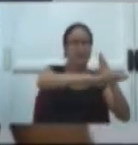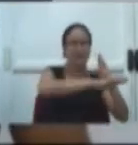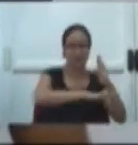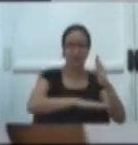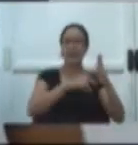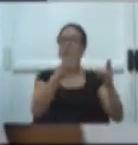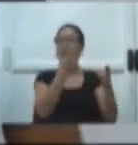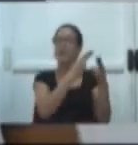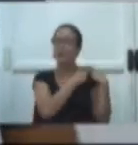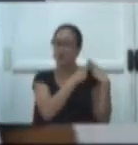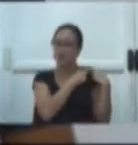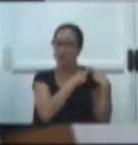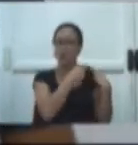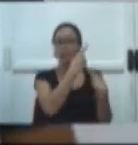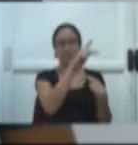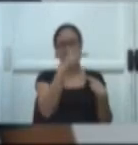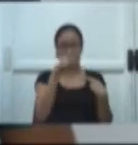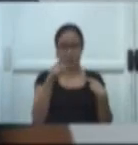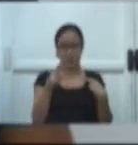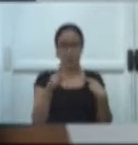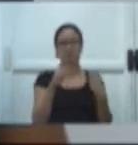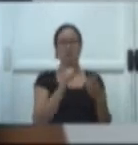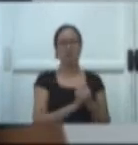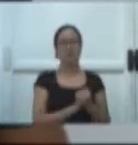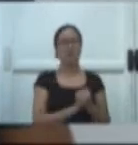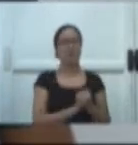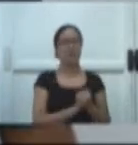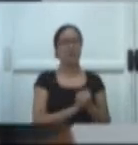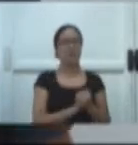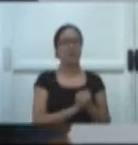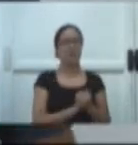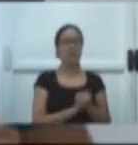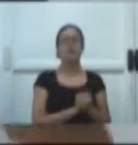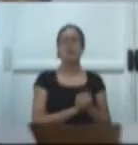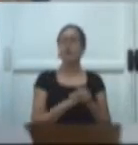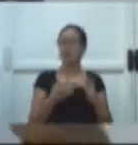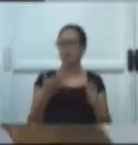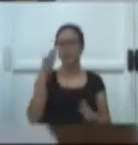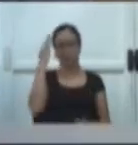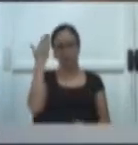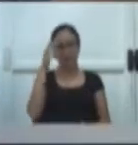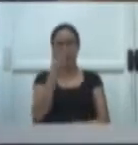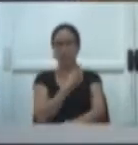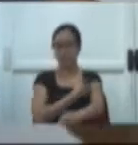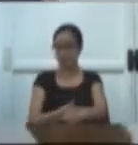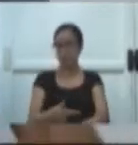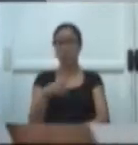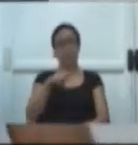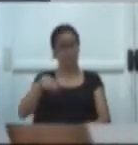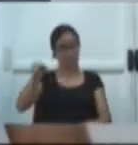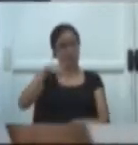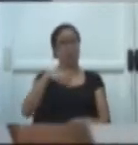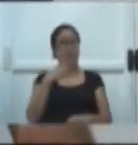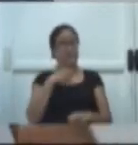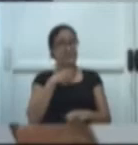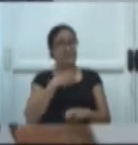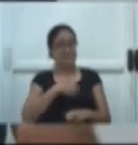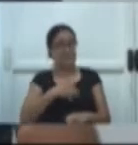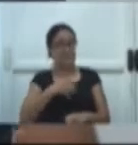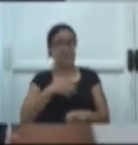eu vou acatar com todo cuidado a vaia de vocês ao final da minha fala. Vou acatar e vou respeitar. Mas antes, eu quero que vocês me